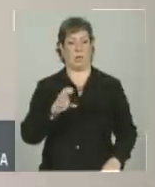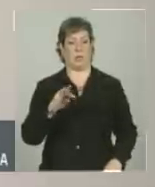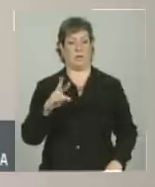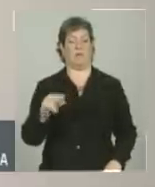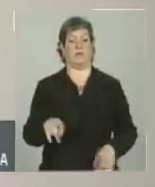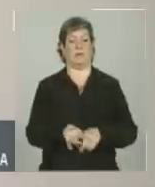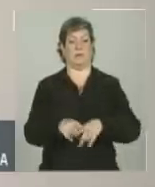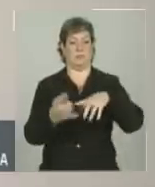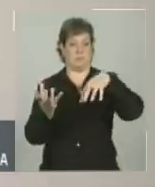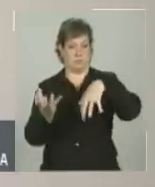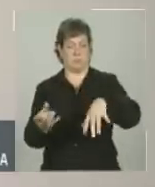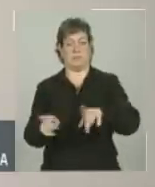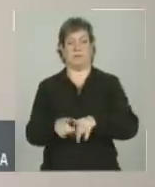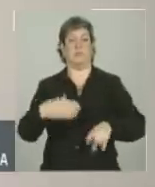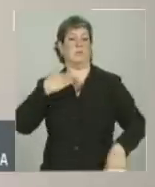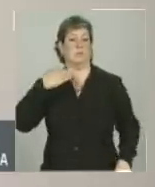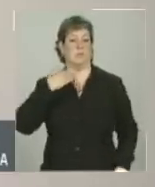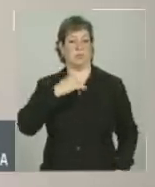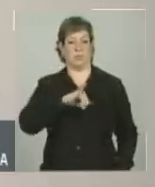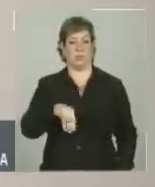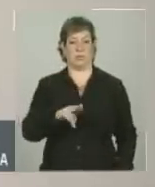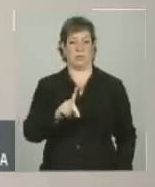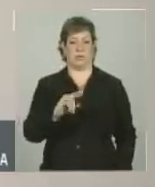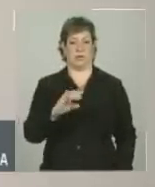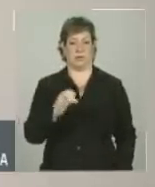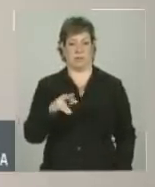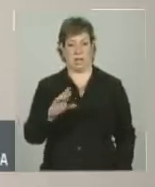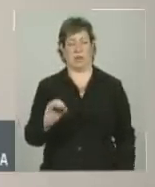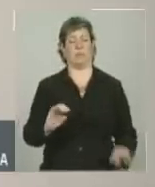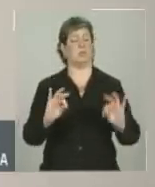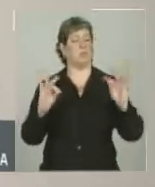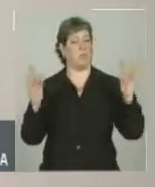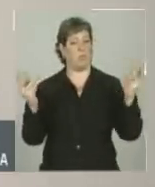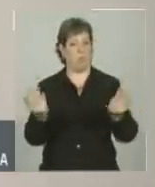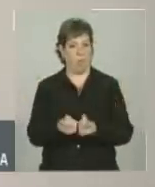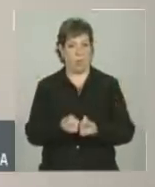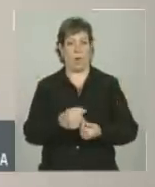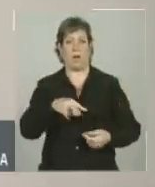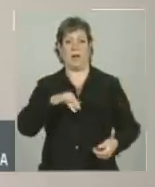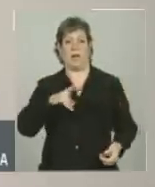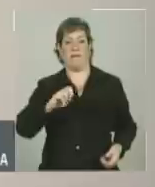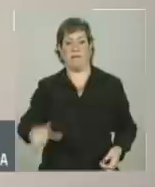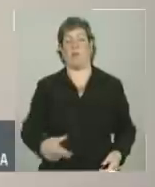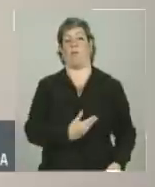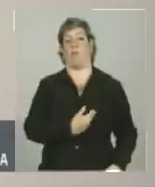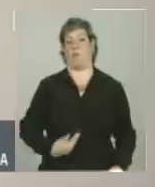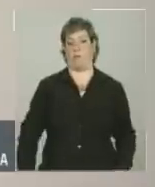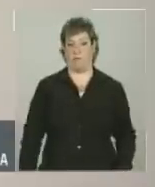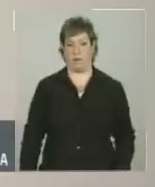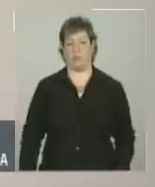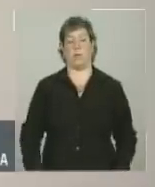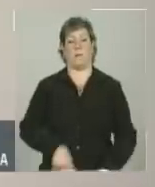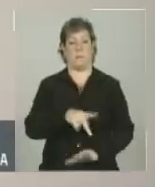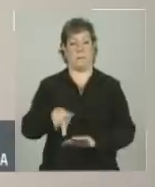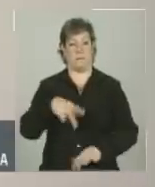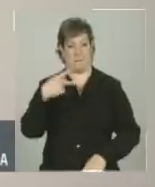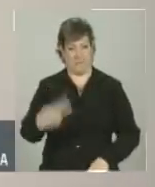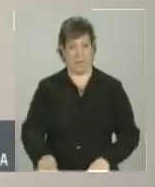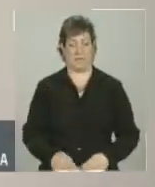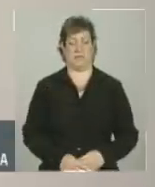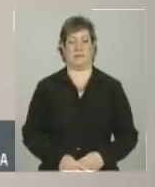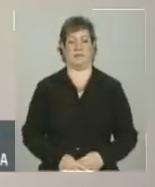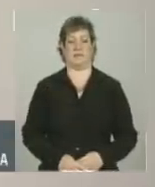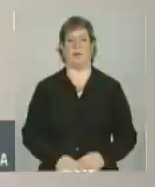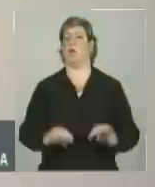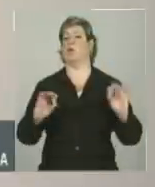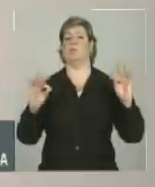Legislativo e pelo Judiciário. Além disso, por todos os níveis de governo do país.